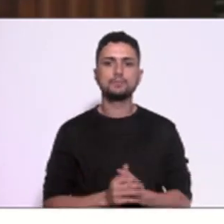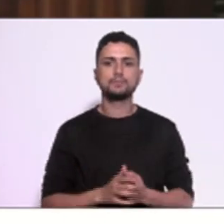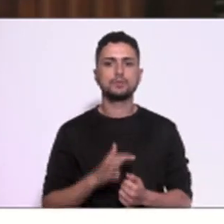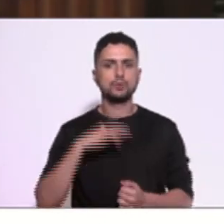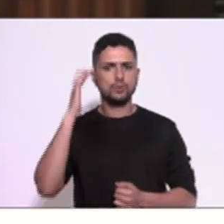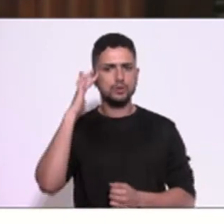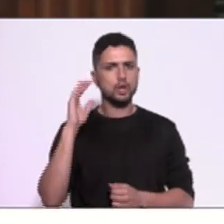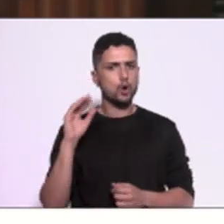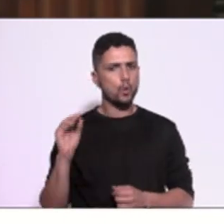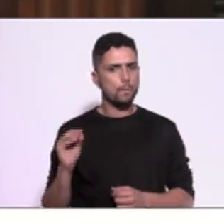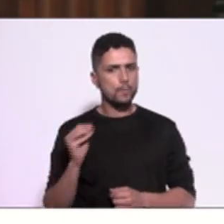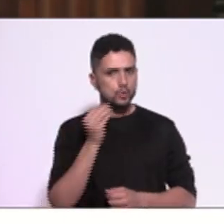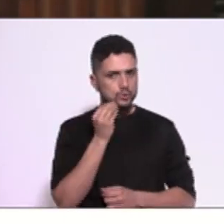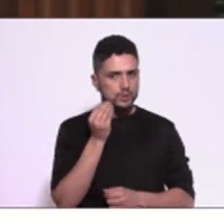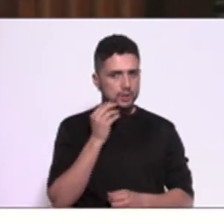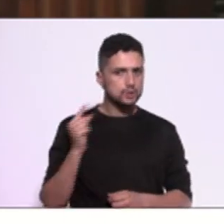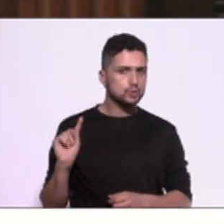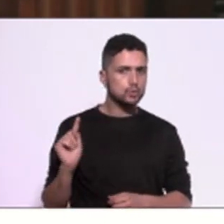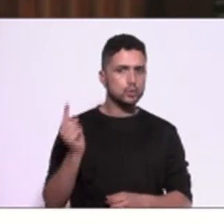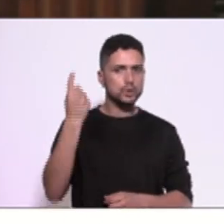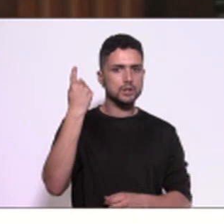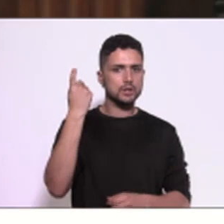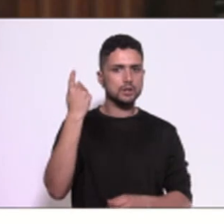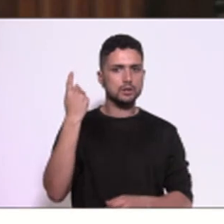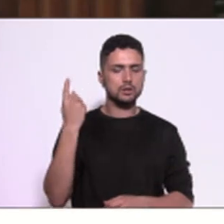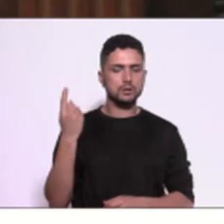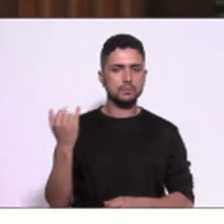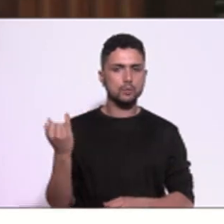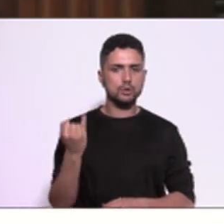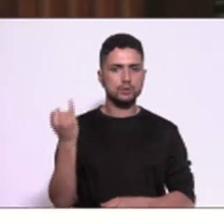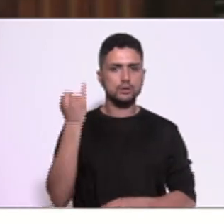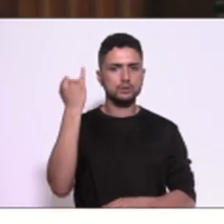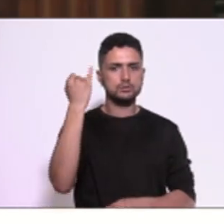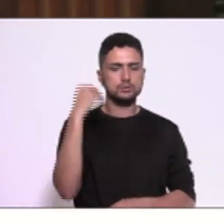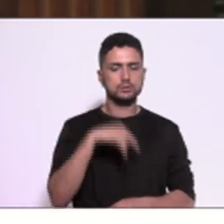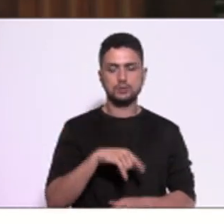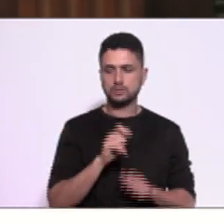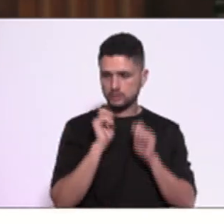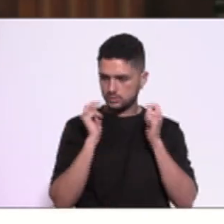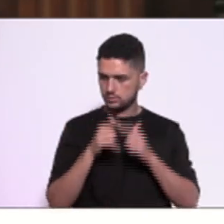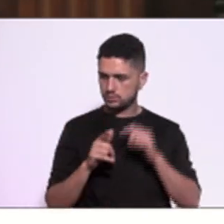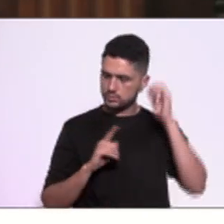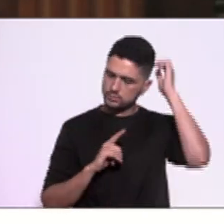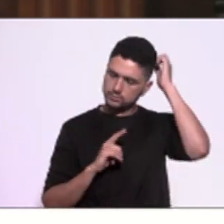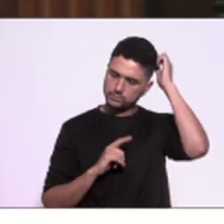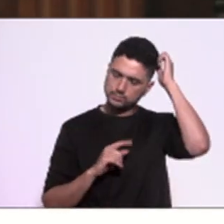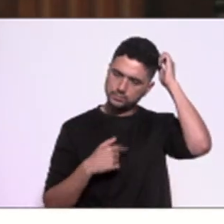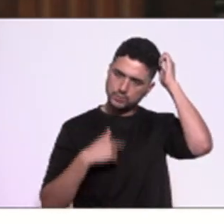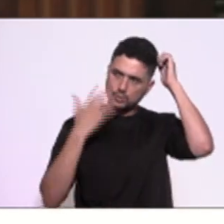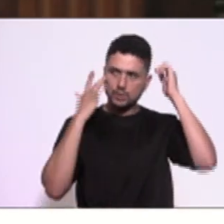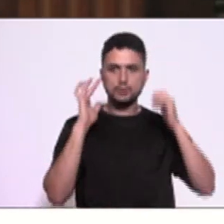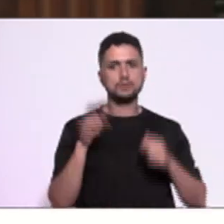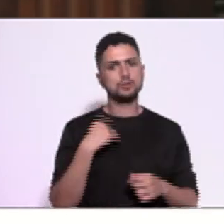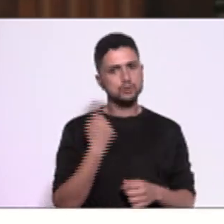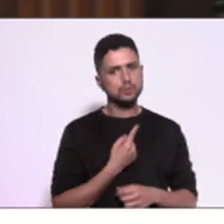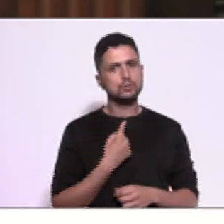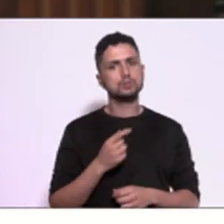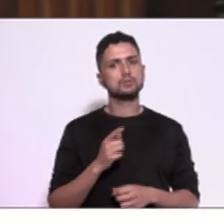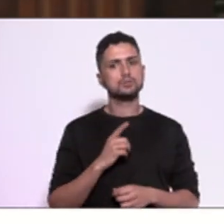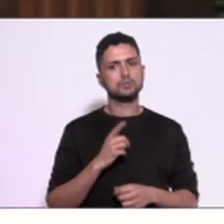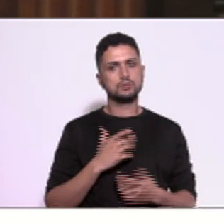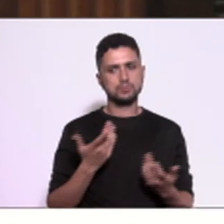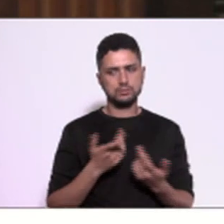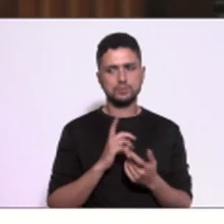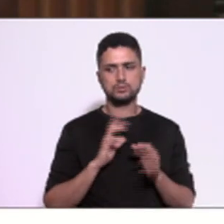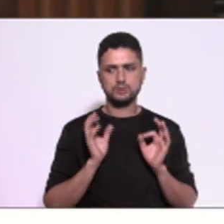que essa é uma oportunidade única que essa casa está vivendo. e eu acho que nós vamos deixar aqui, eu